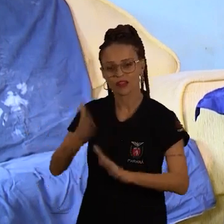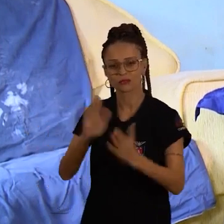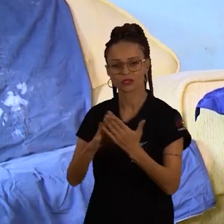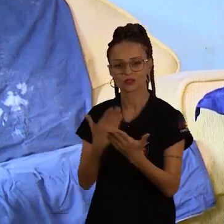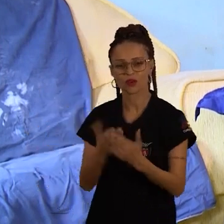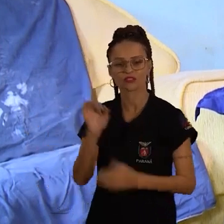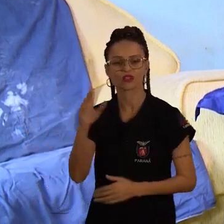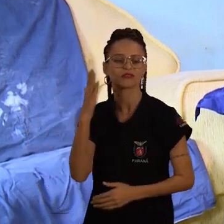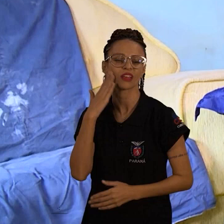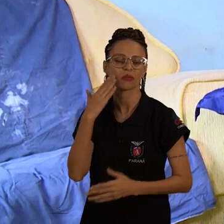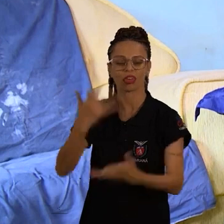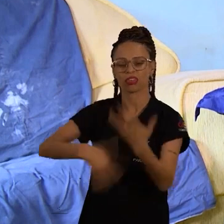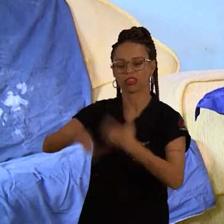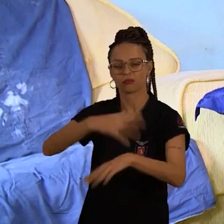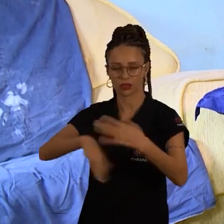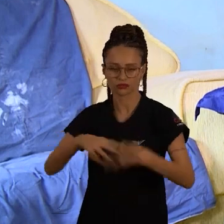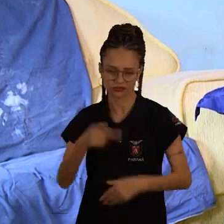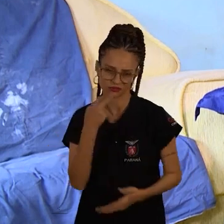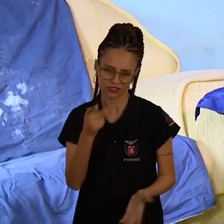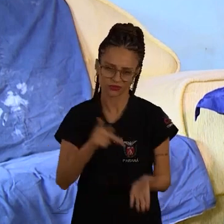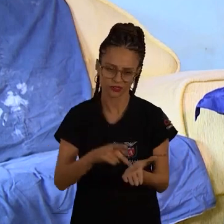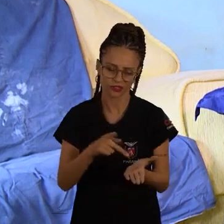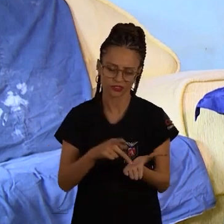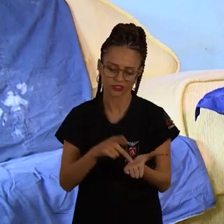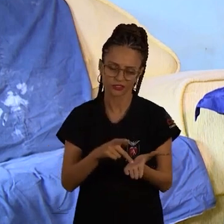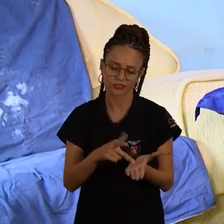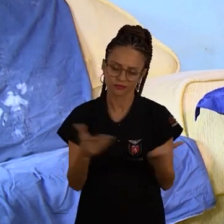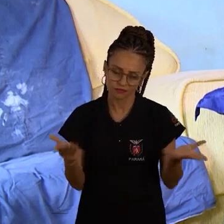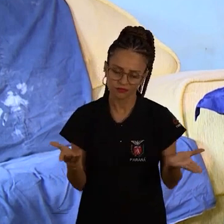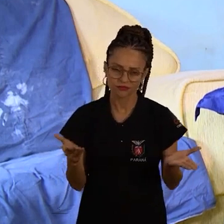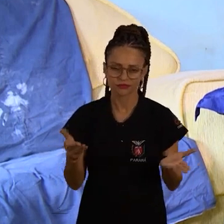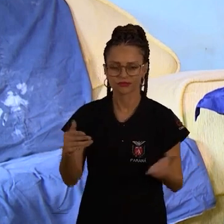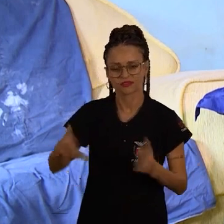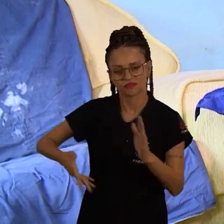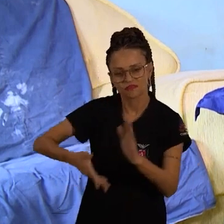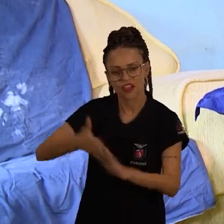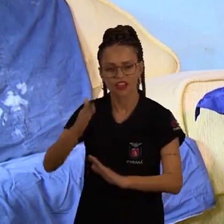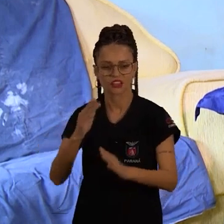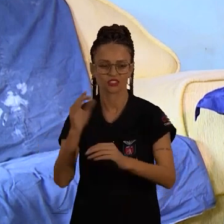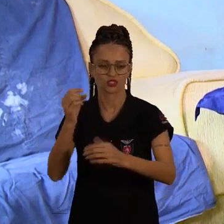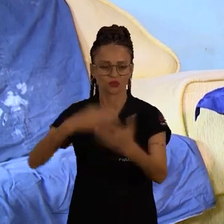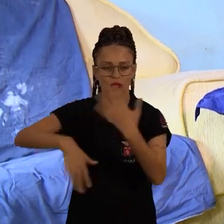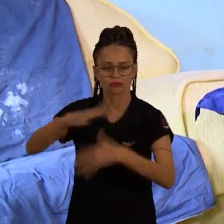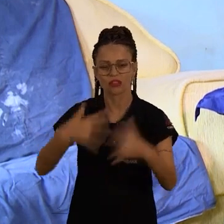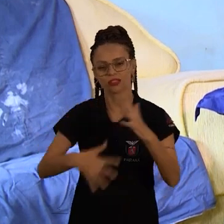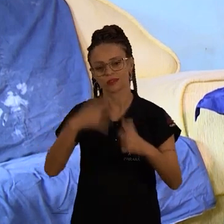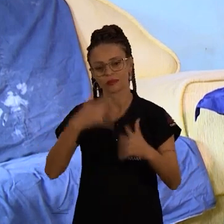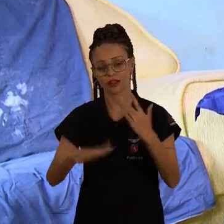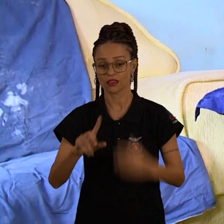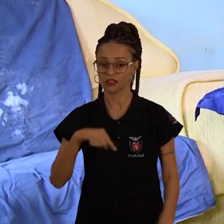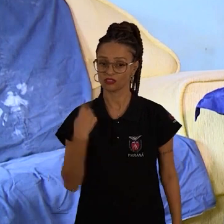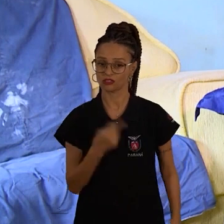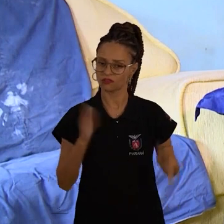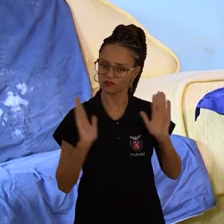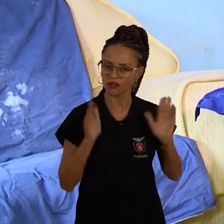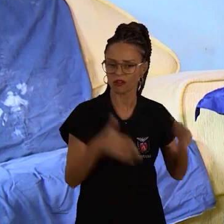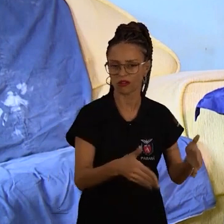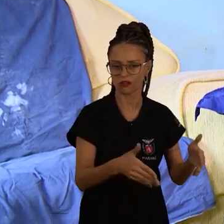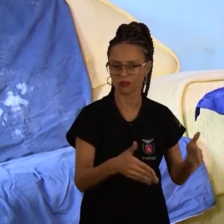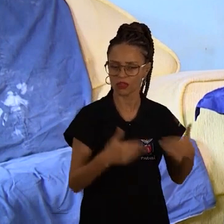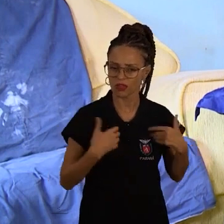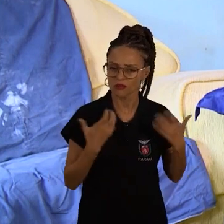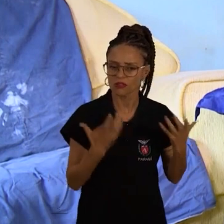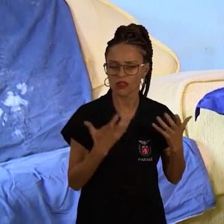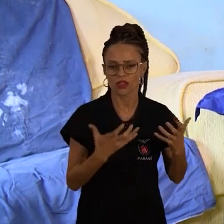mas só sabe fazer bagunça, vamos falar a verdade. Vão para bagunçar, para atrapalhar, e a gente tem um foco, que